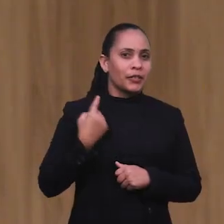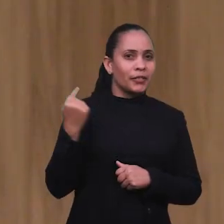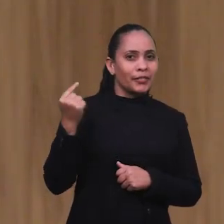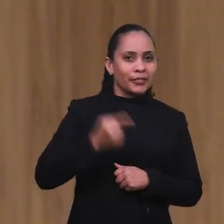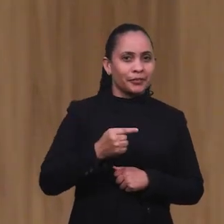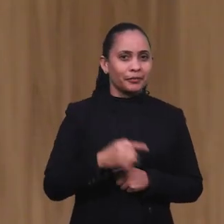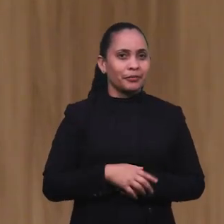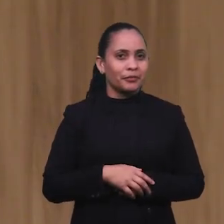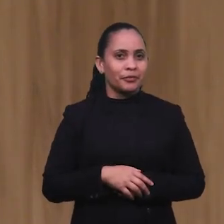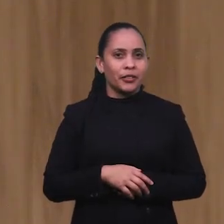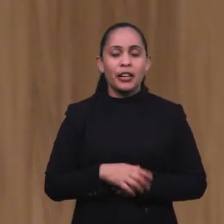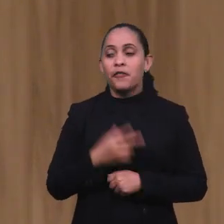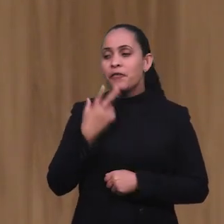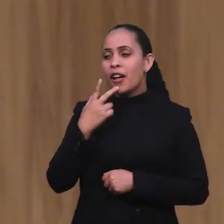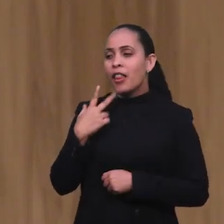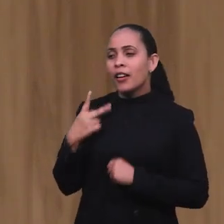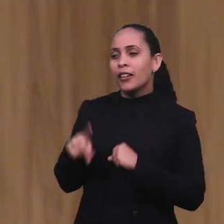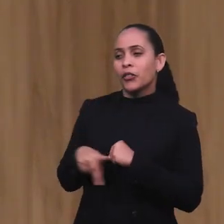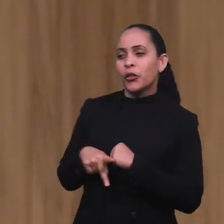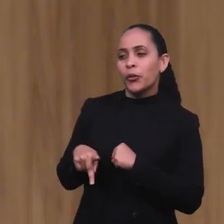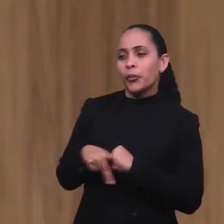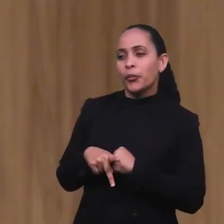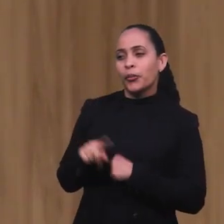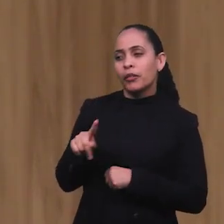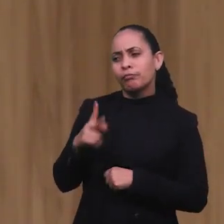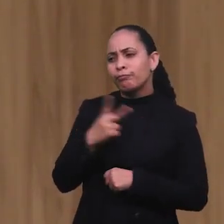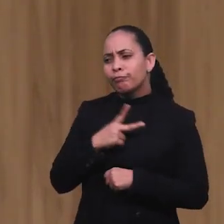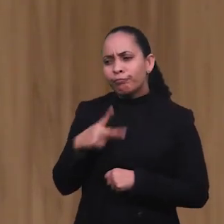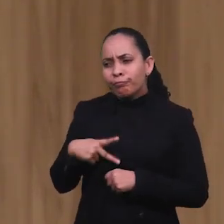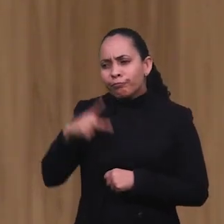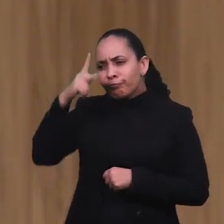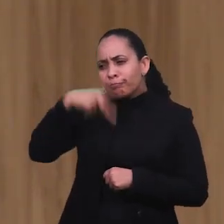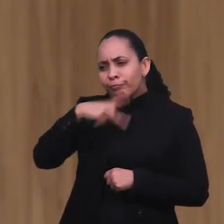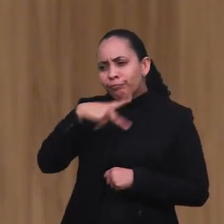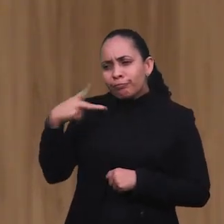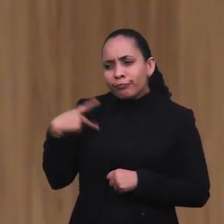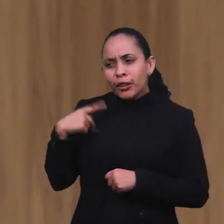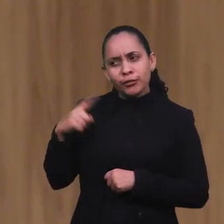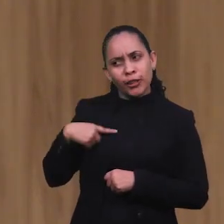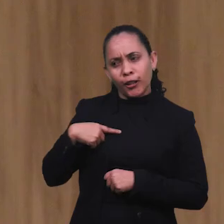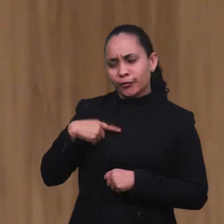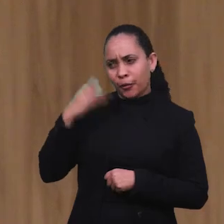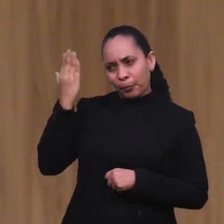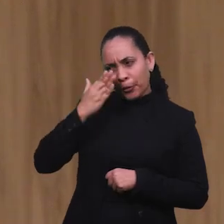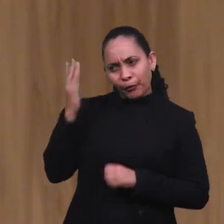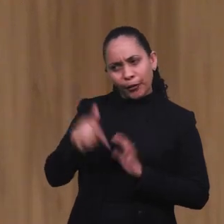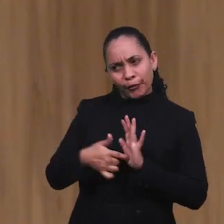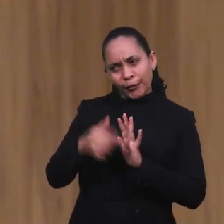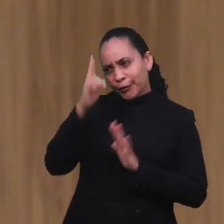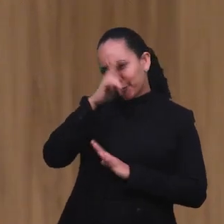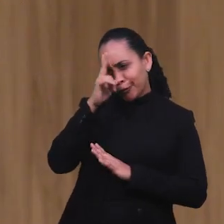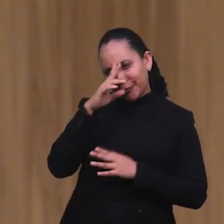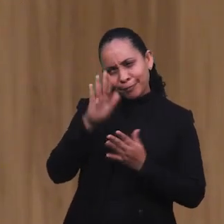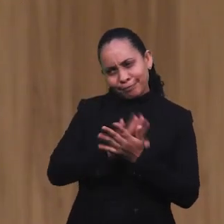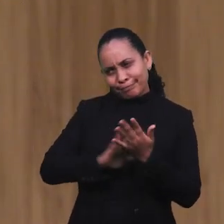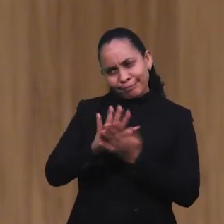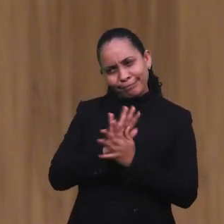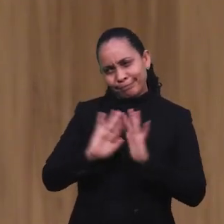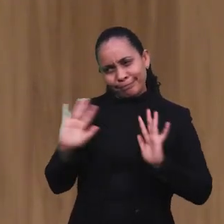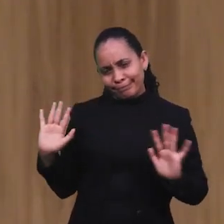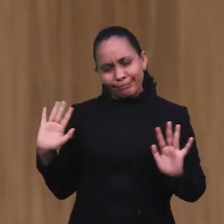Pedro. Né? Ele fala que Pedro é primeiro papa em Roma, então isso aí não tem comprovação nem histórica tem, nenhuma,